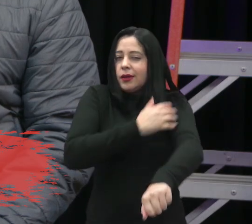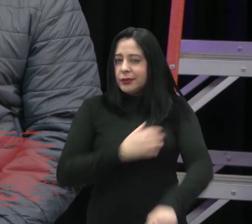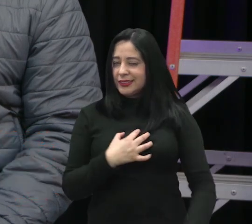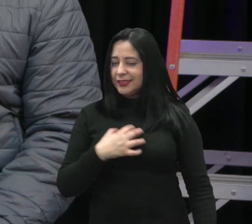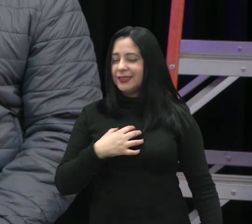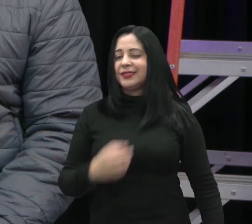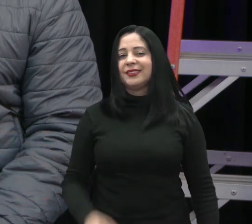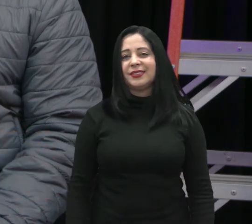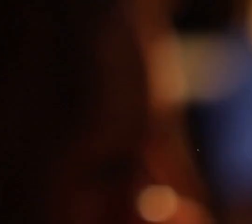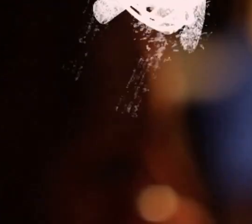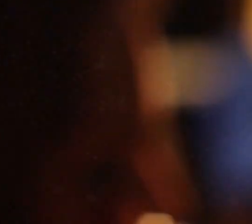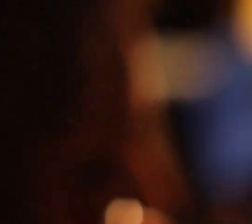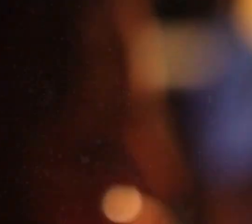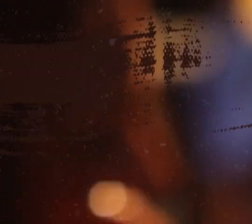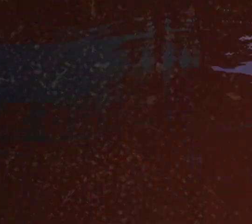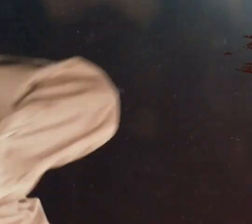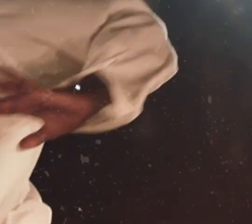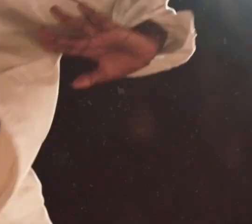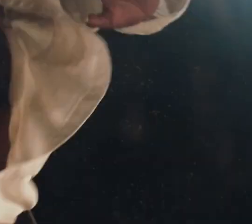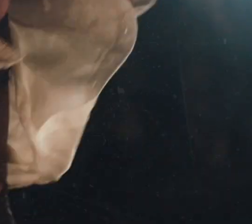Conexão Cultura volta já.